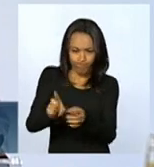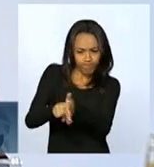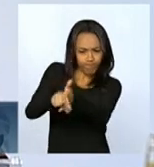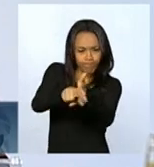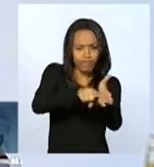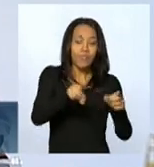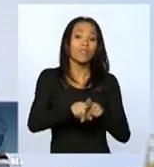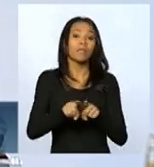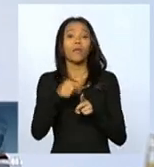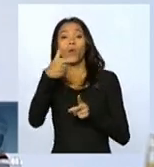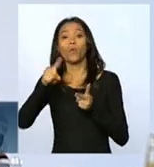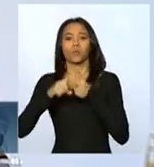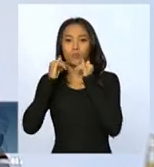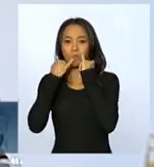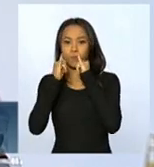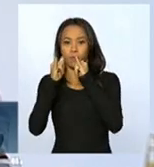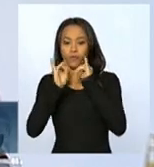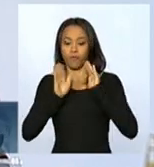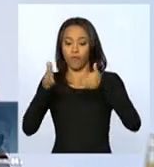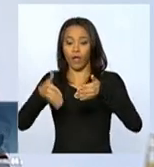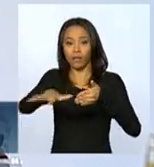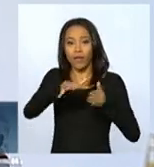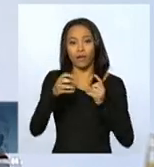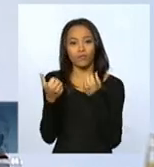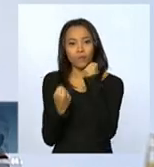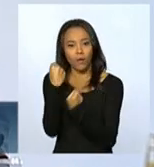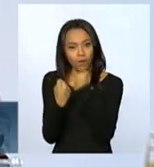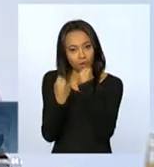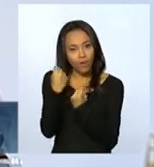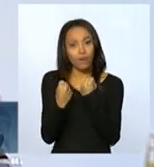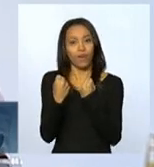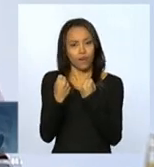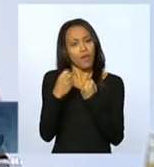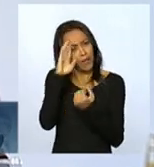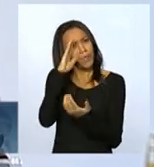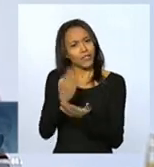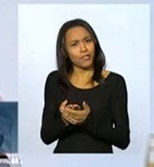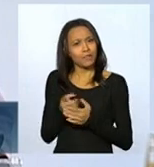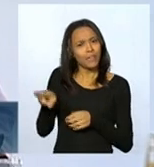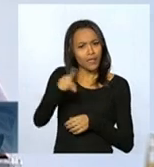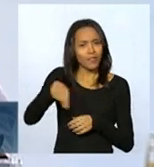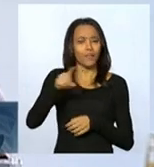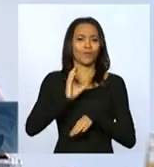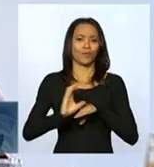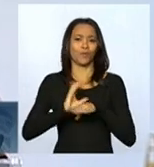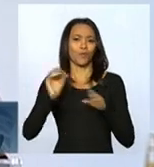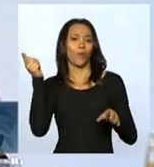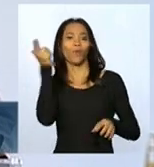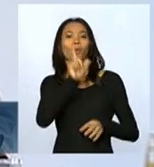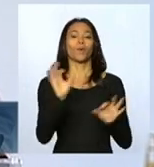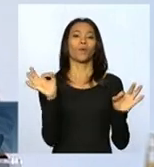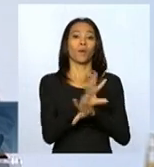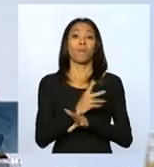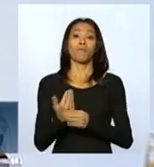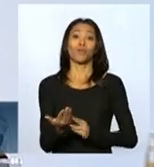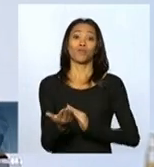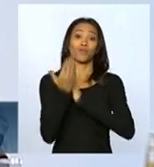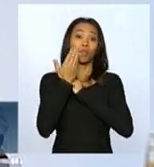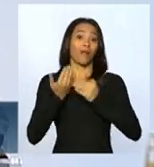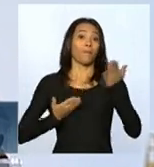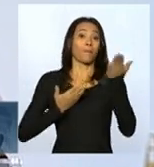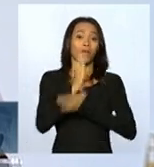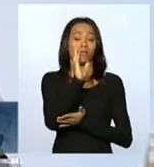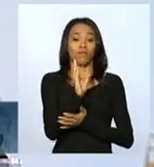eletricista automotivo. Creio que esses cursos que concluí me ajudaram a passar no vestibular da